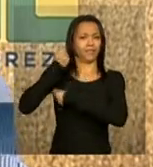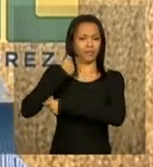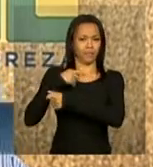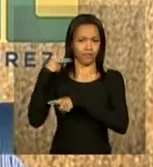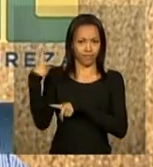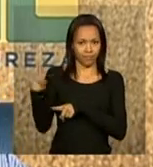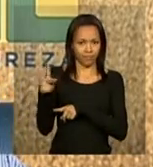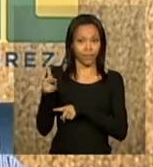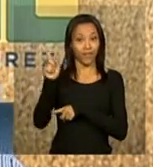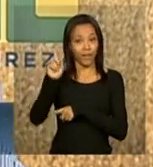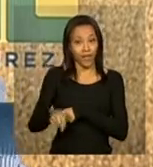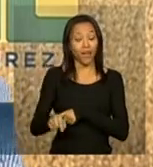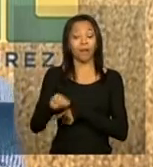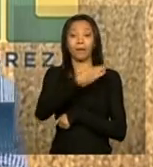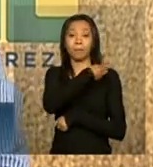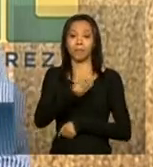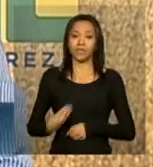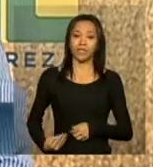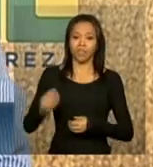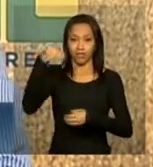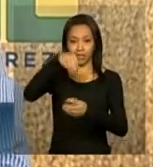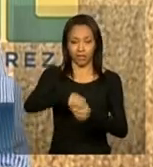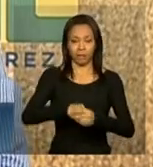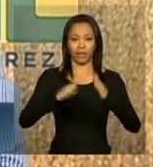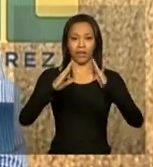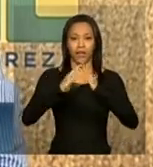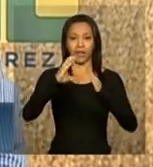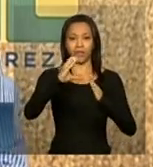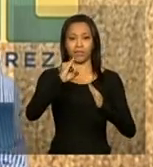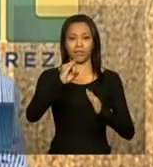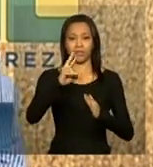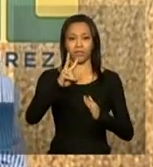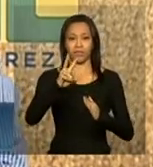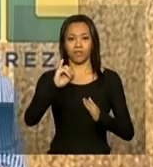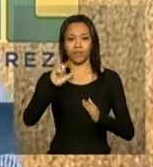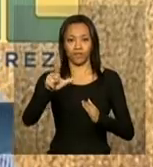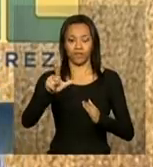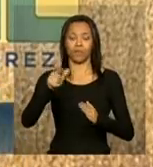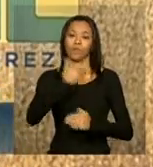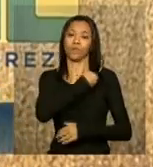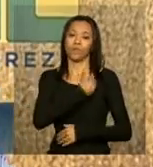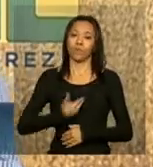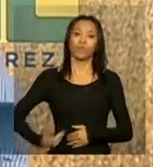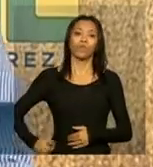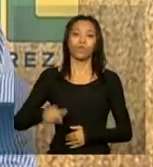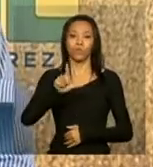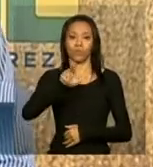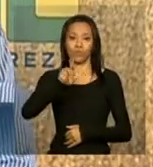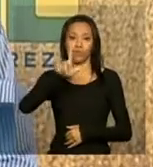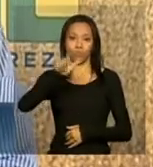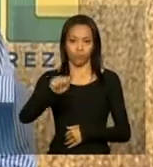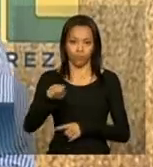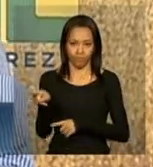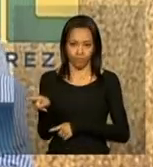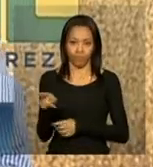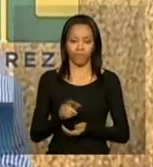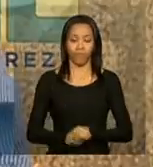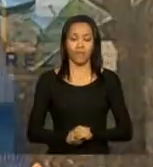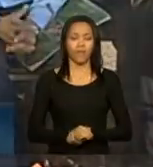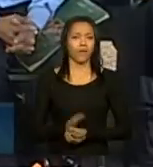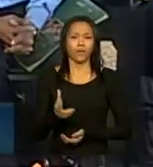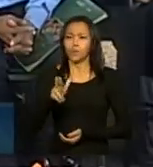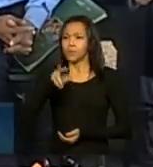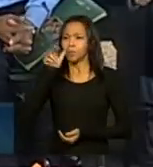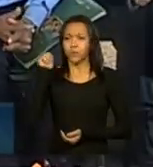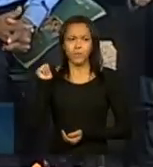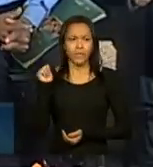senhora era ministra da Casa Civil do governo Lula. Senhores, nunca, em nenhuma época,